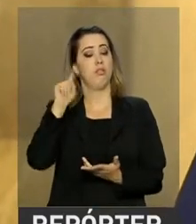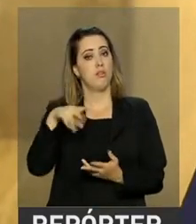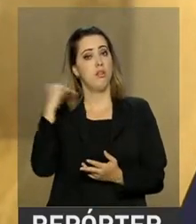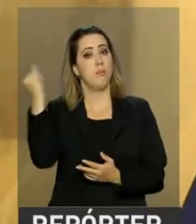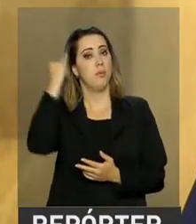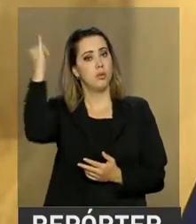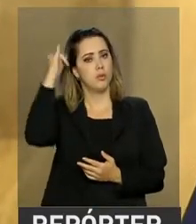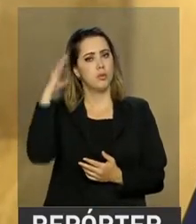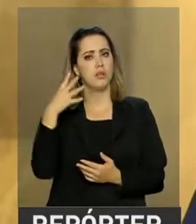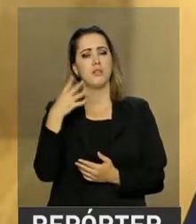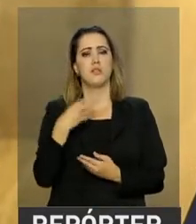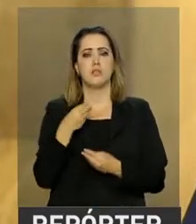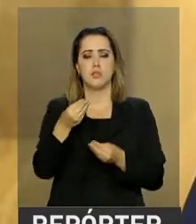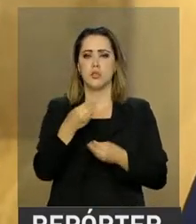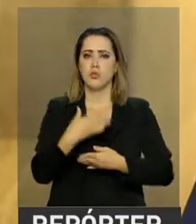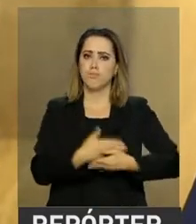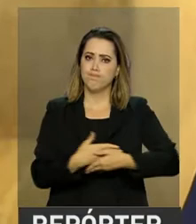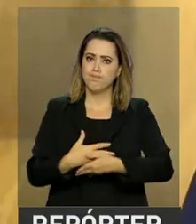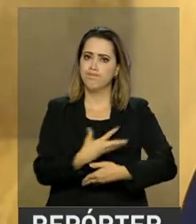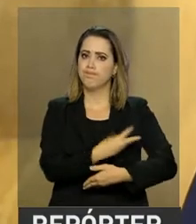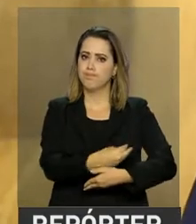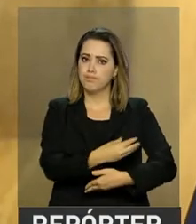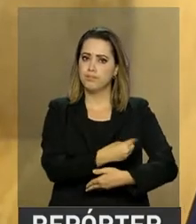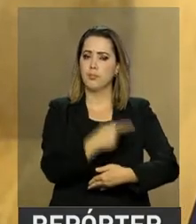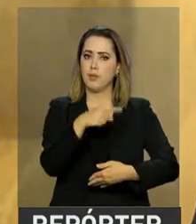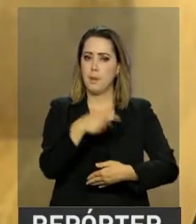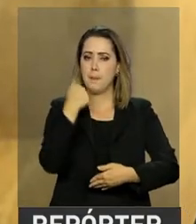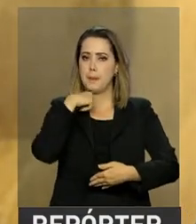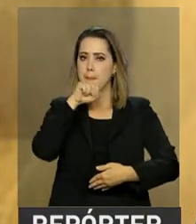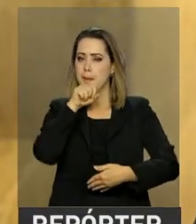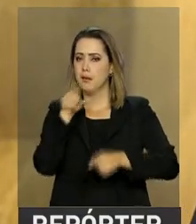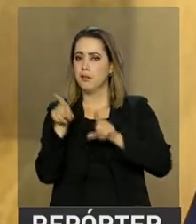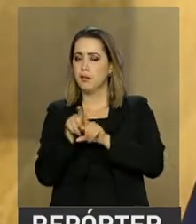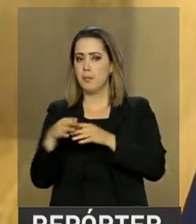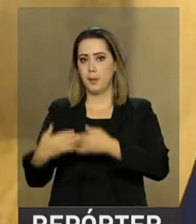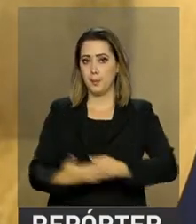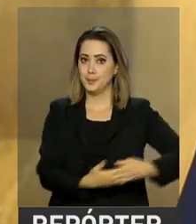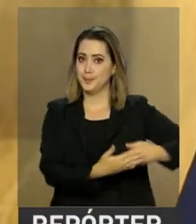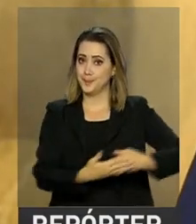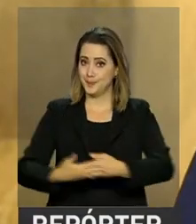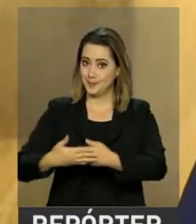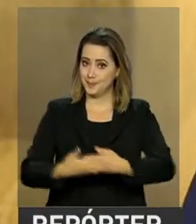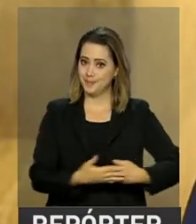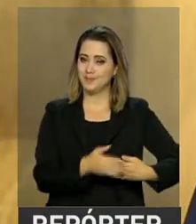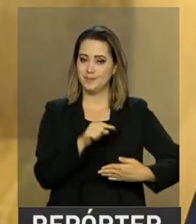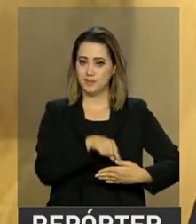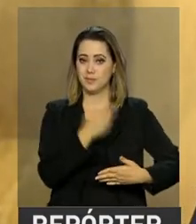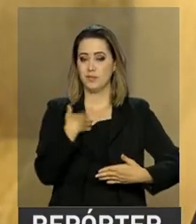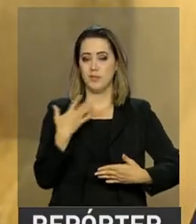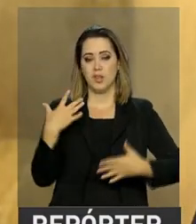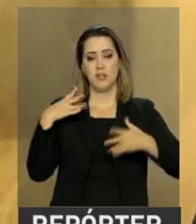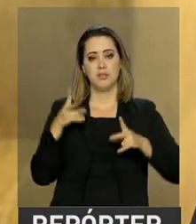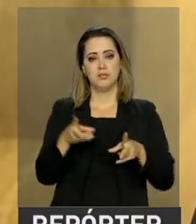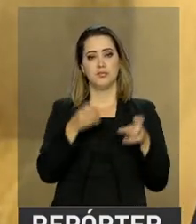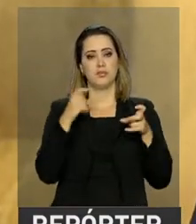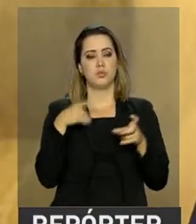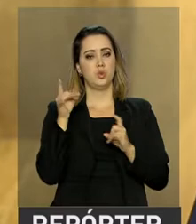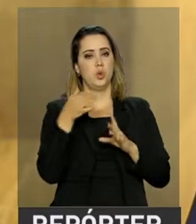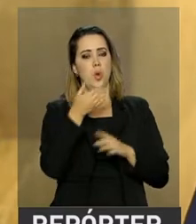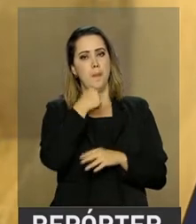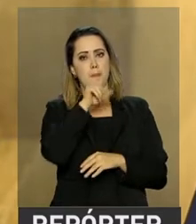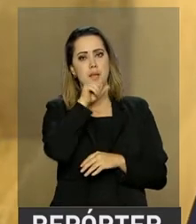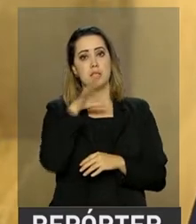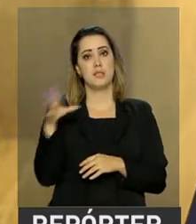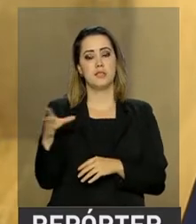a importância do aleitamento materno, tanto para as mães quanto para os bebês. A estimativa é que a amamentação exclusiva salve